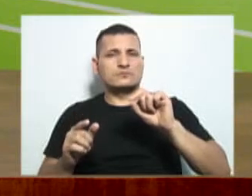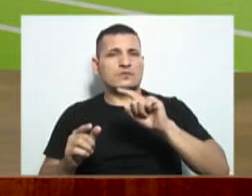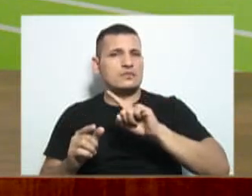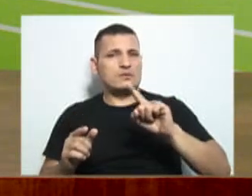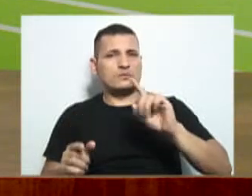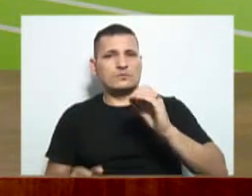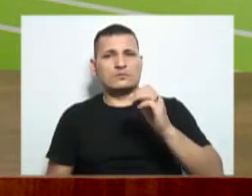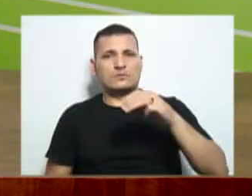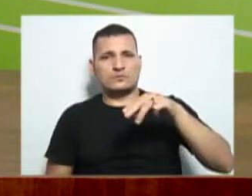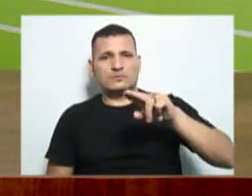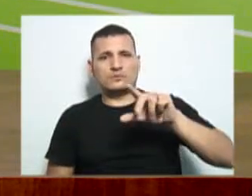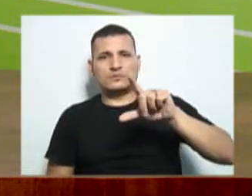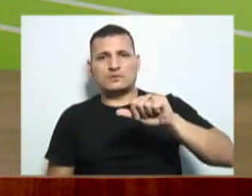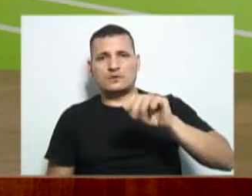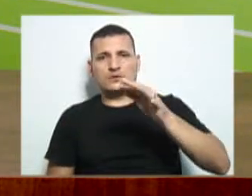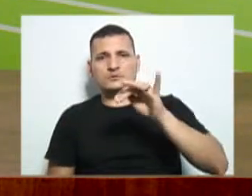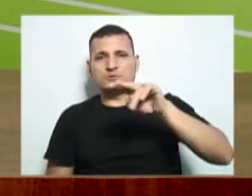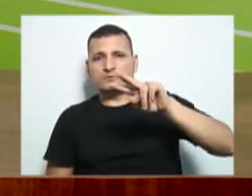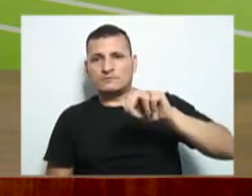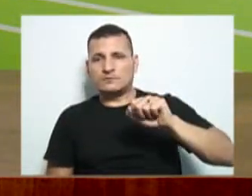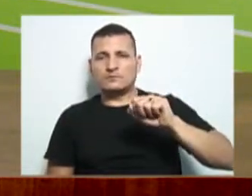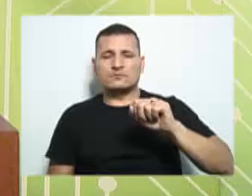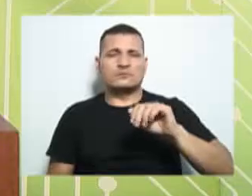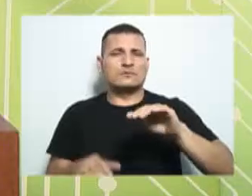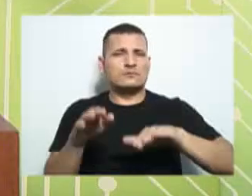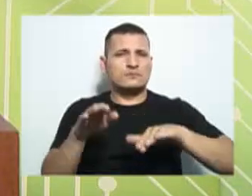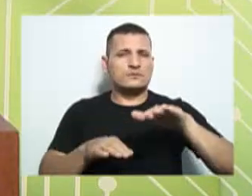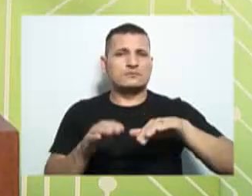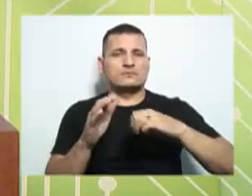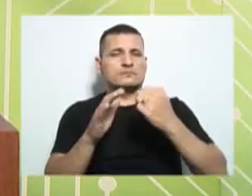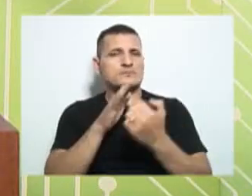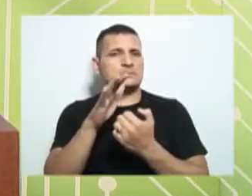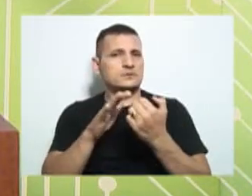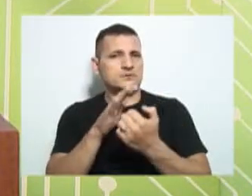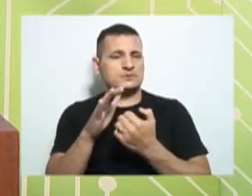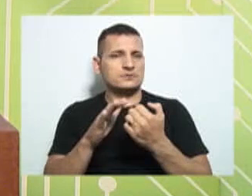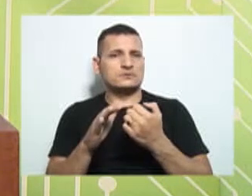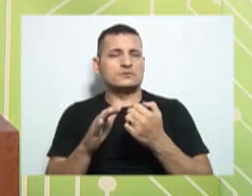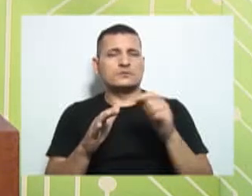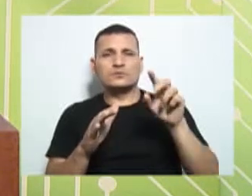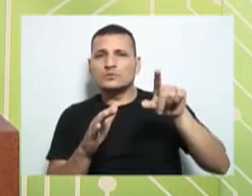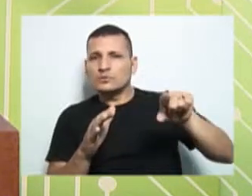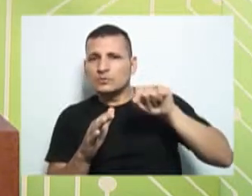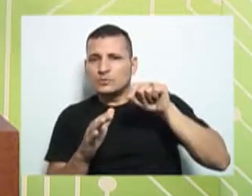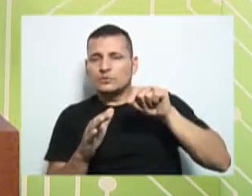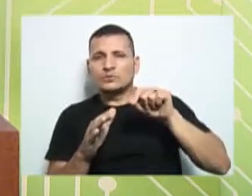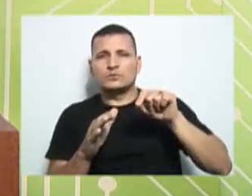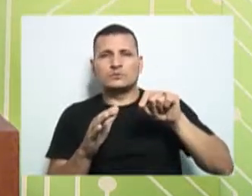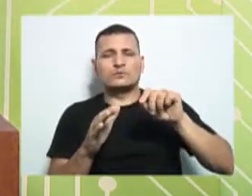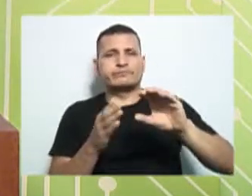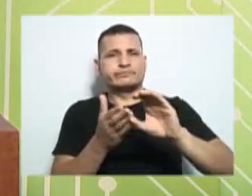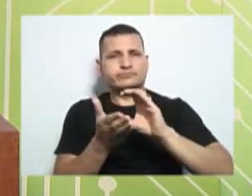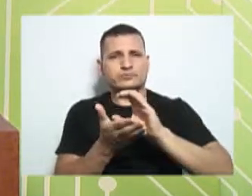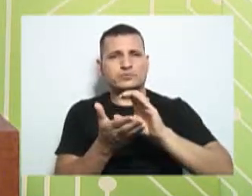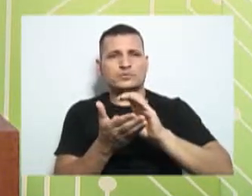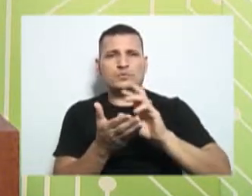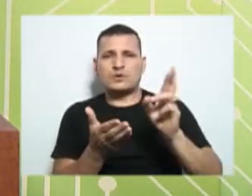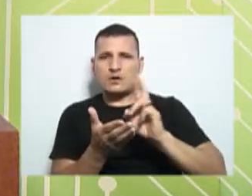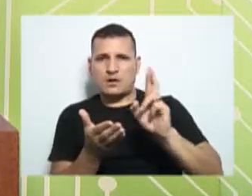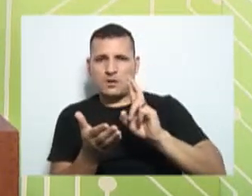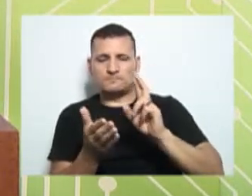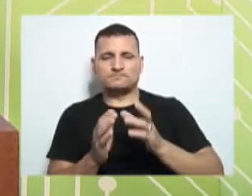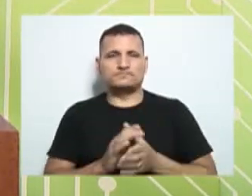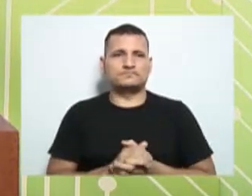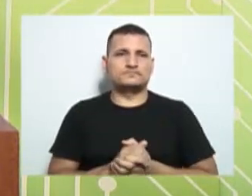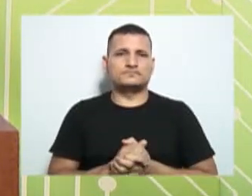as empresas optantes pelo lucro real. Somente isso, professora. O exemplo que a professora Fernanda foi bem